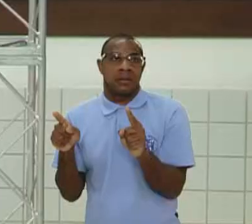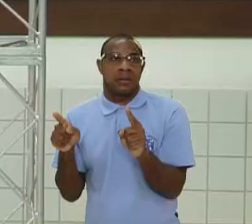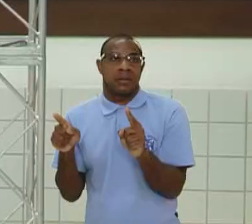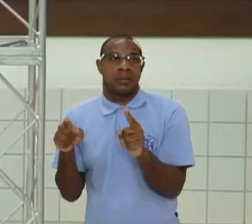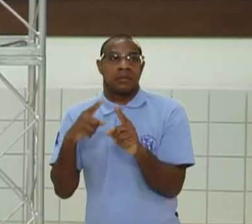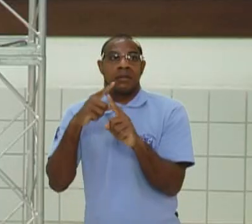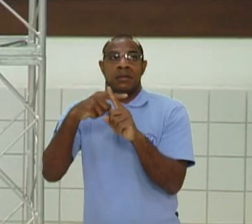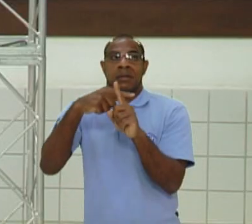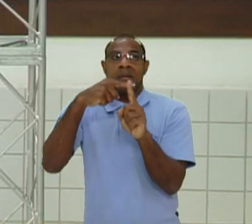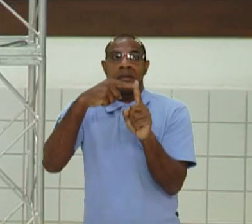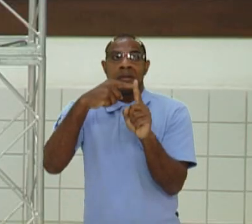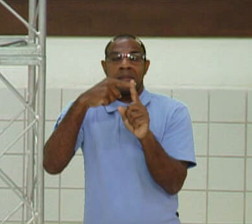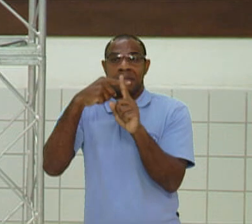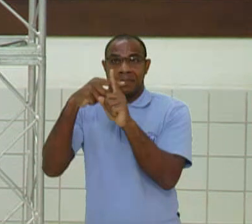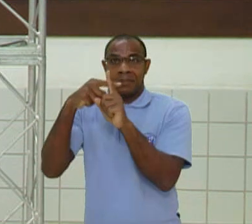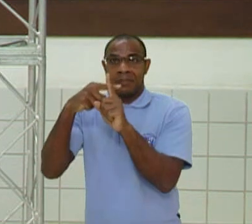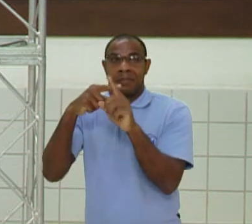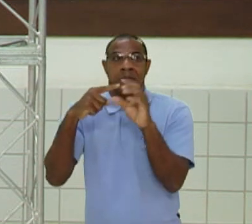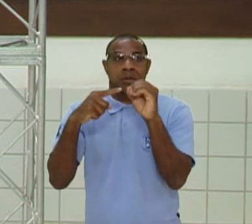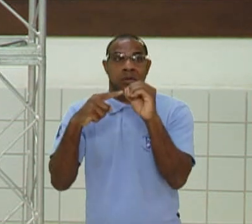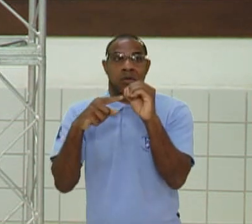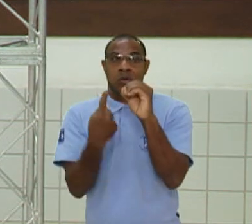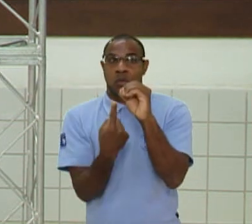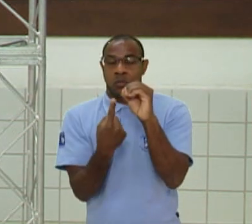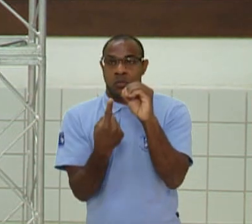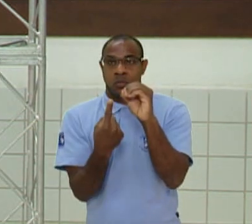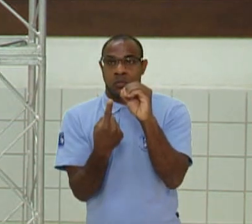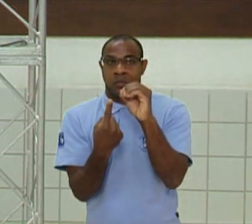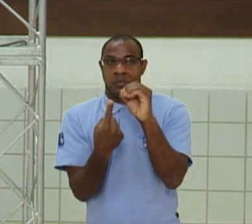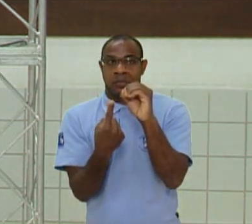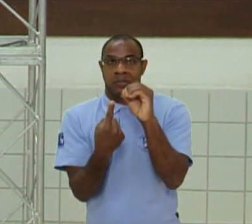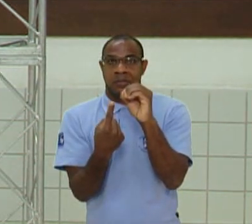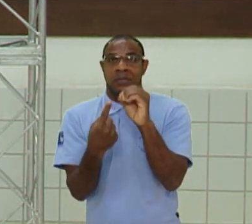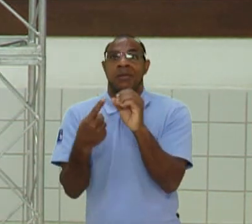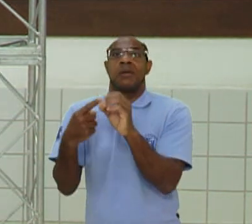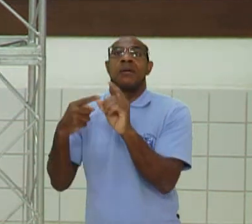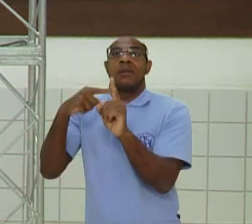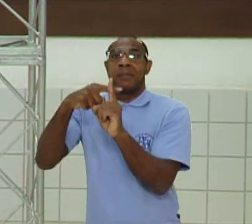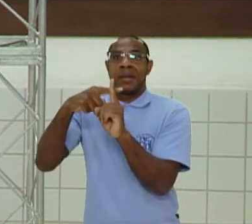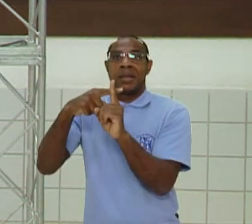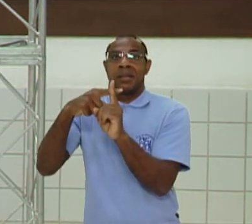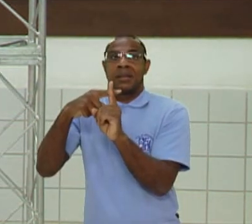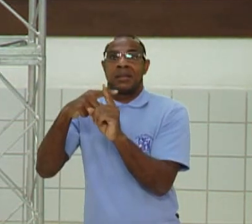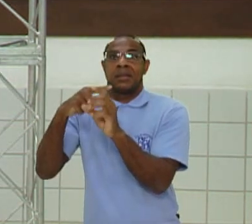isso é que lá na atividade,